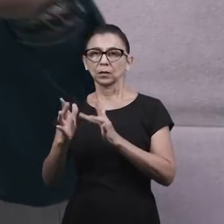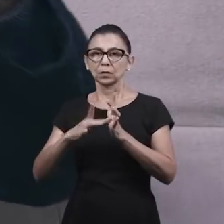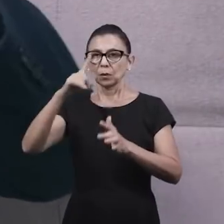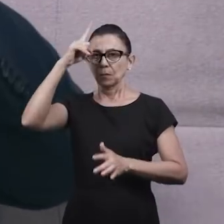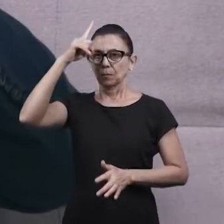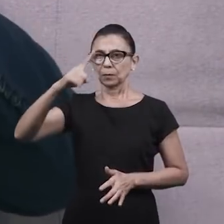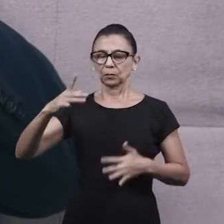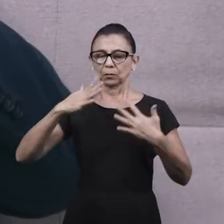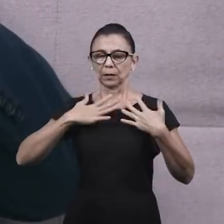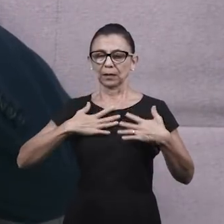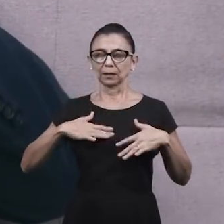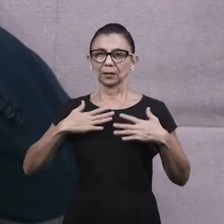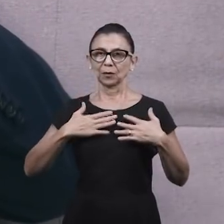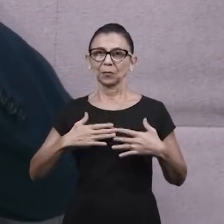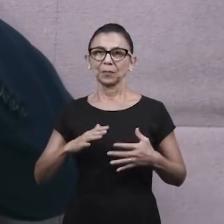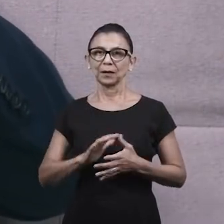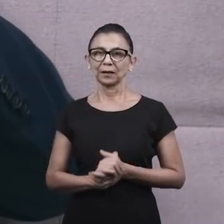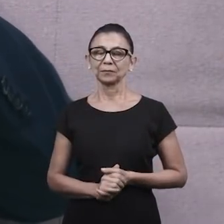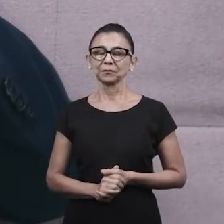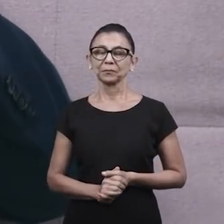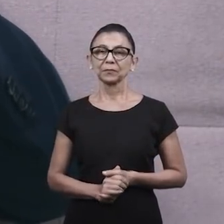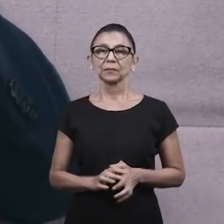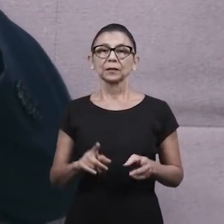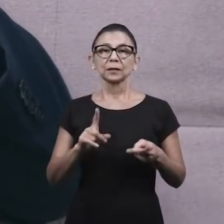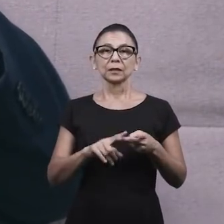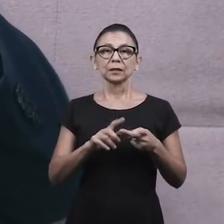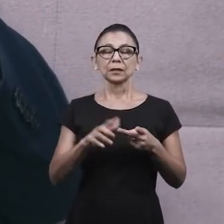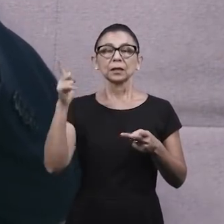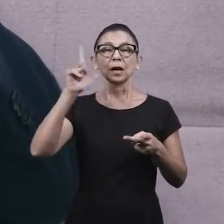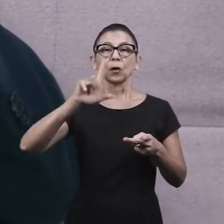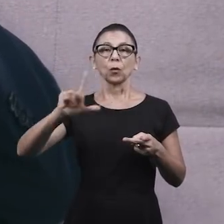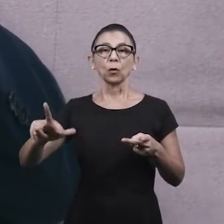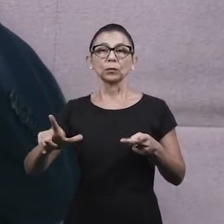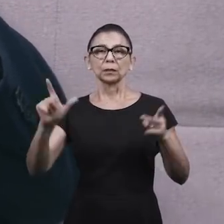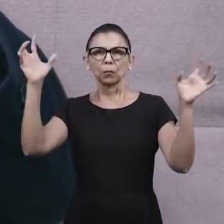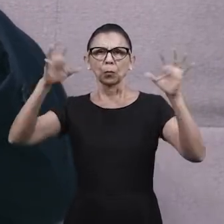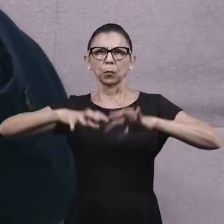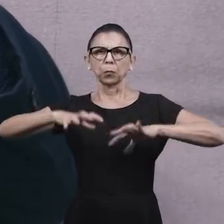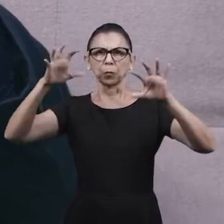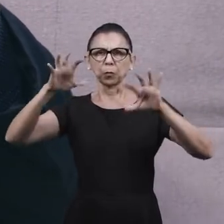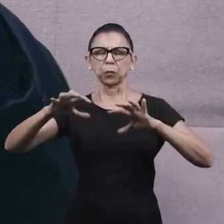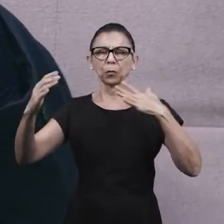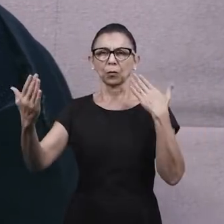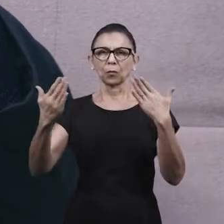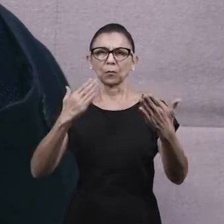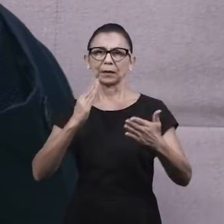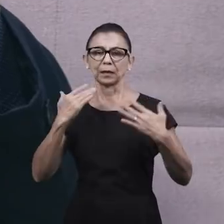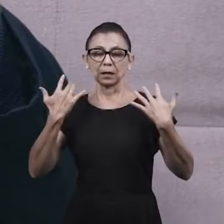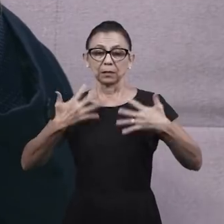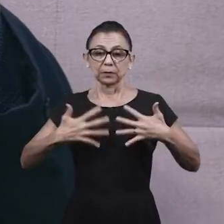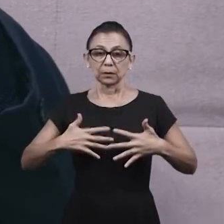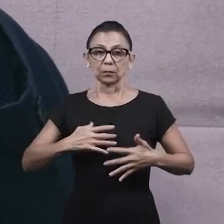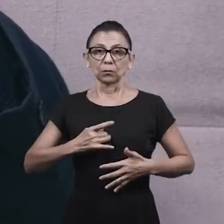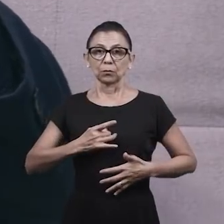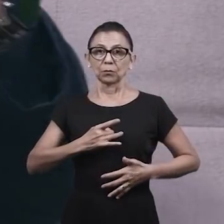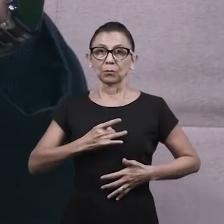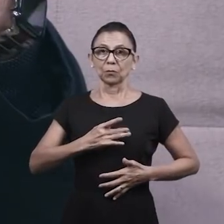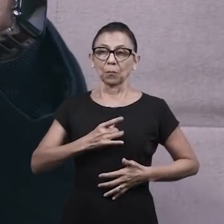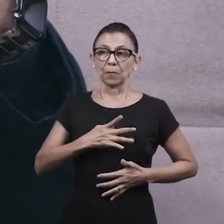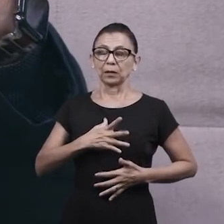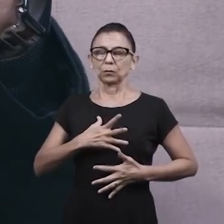ele podia, tudo ele pode. Só que eles, apesar dessa convivência, ainda não